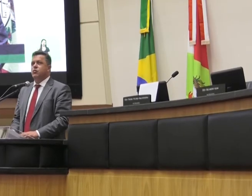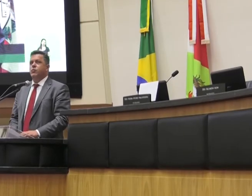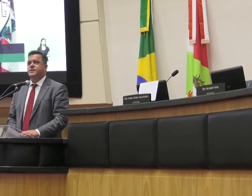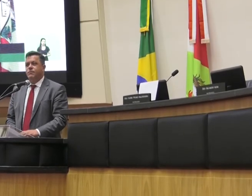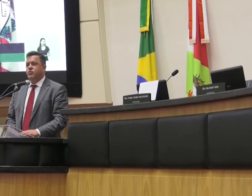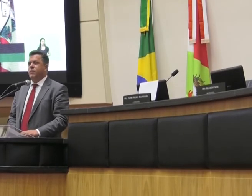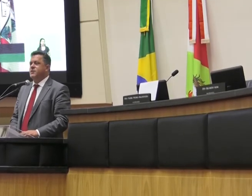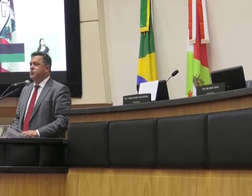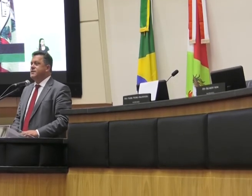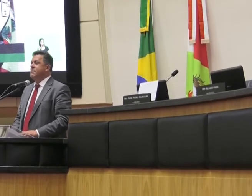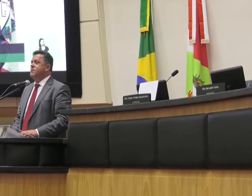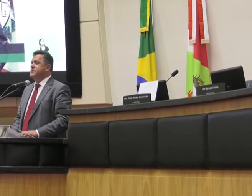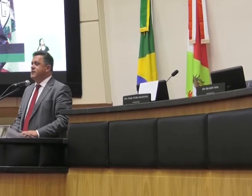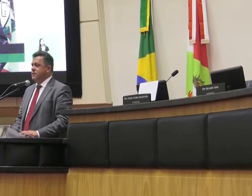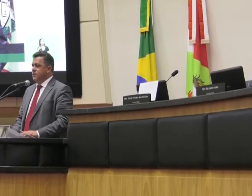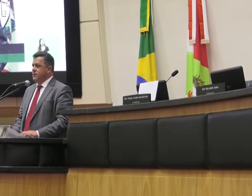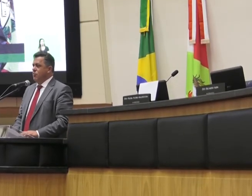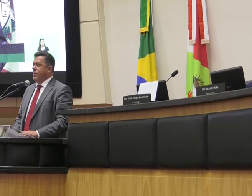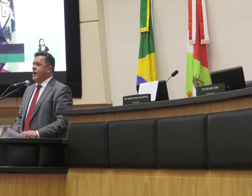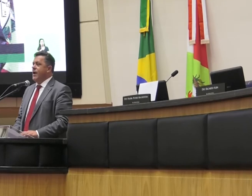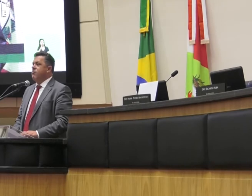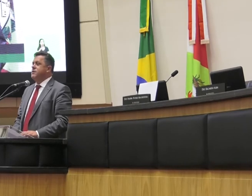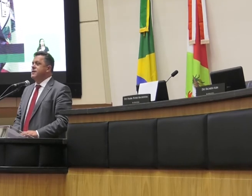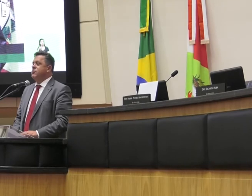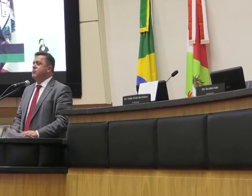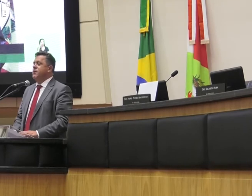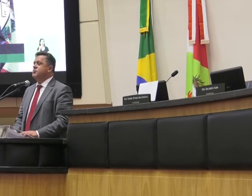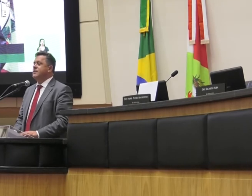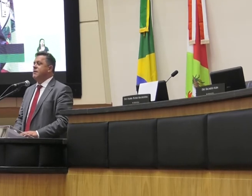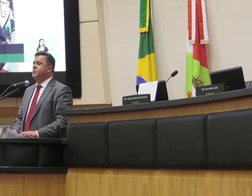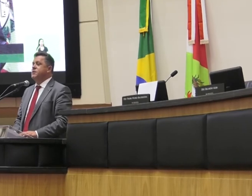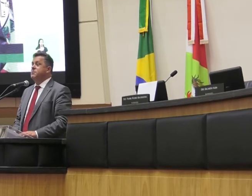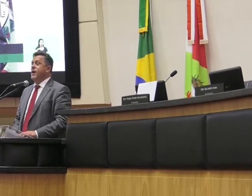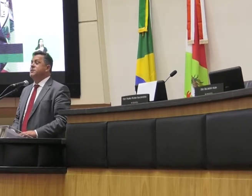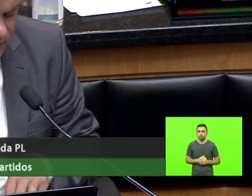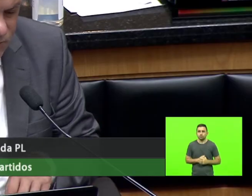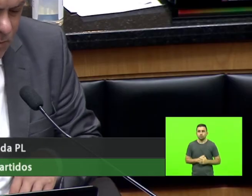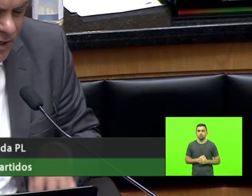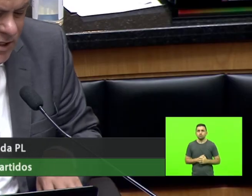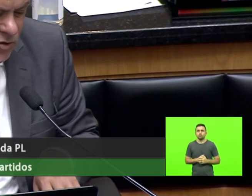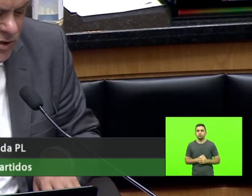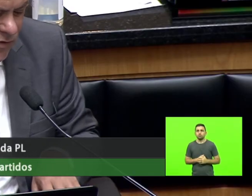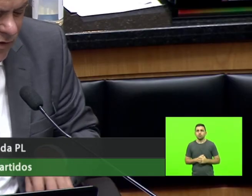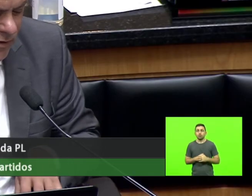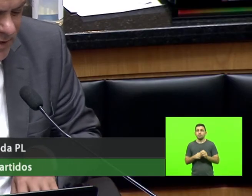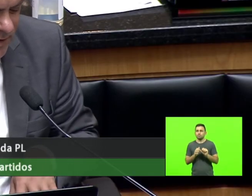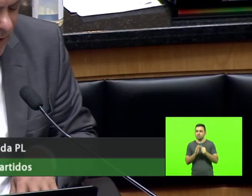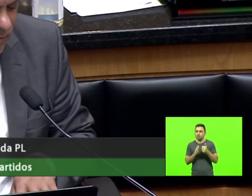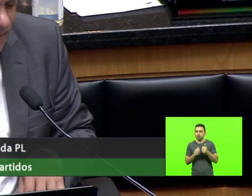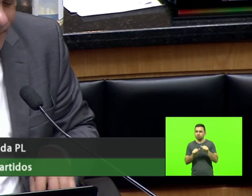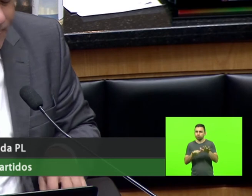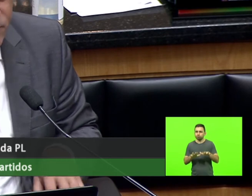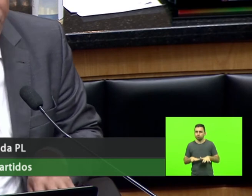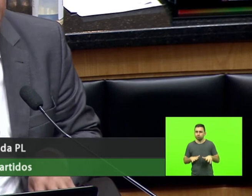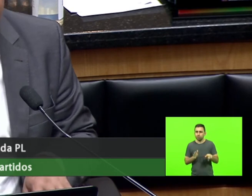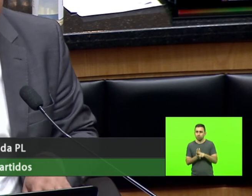discutir uma possível redução na alíquota de ICMS cobrado nos combustíveis. Nas primeiras sessões de fevereiro desse ano,